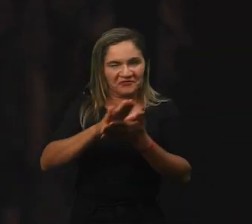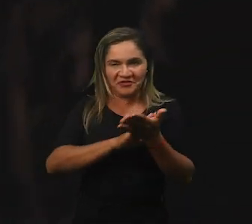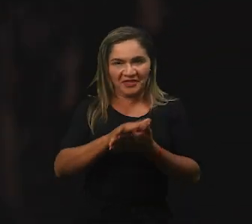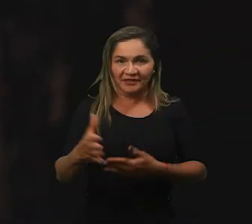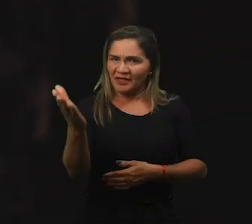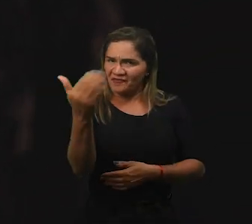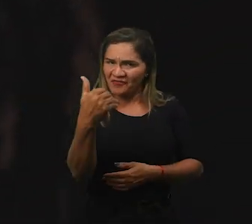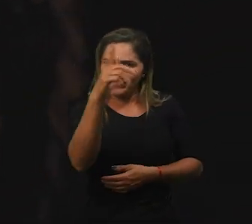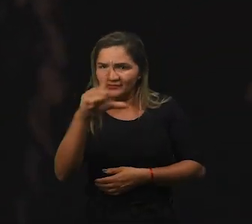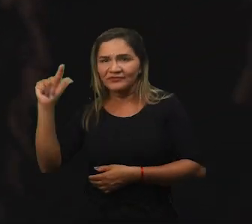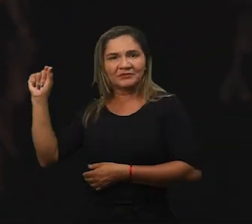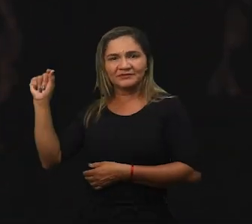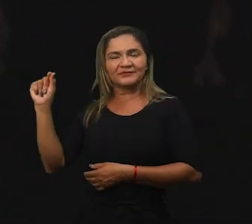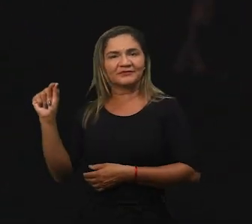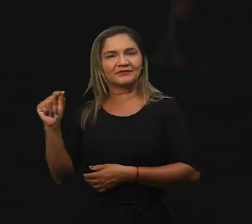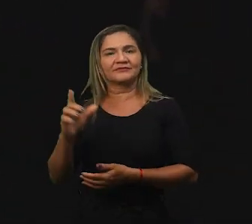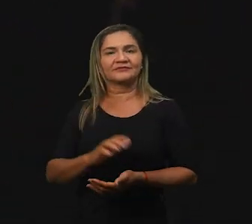Vamos. Por aqui, por aqui.